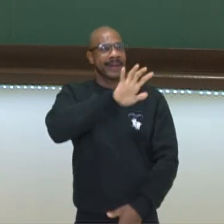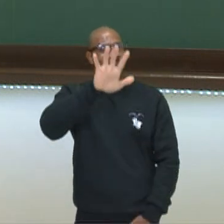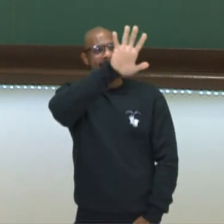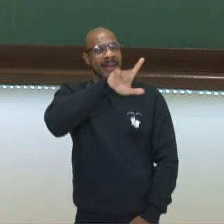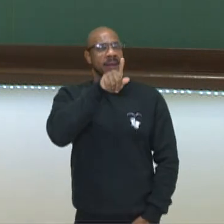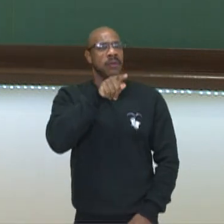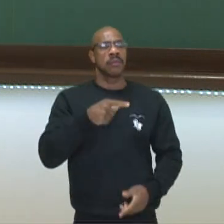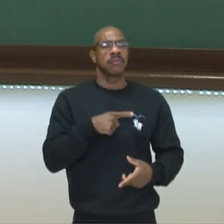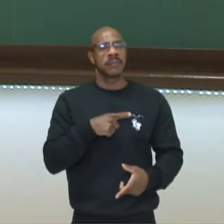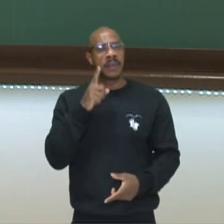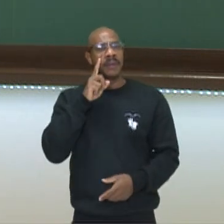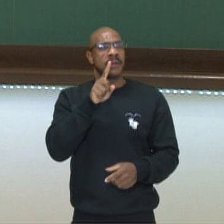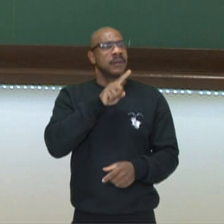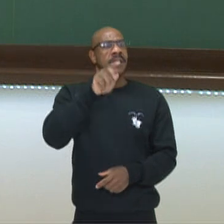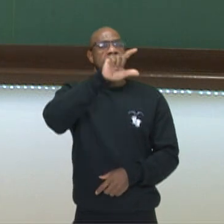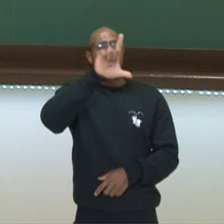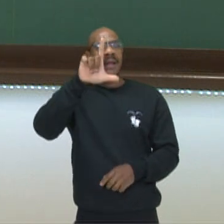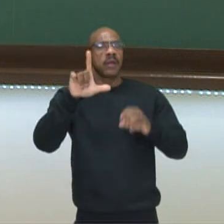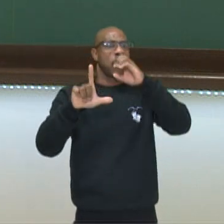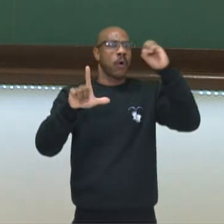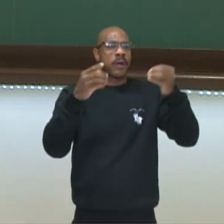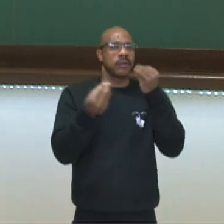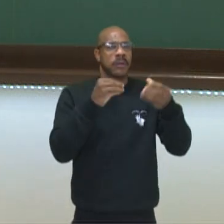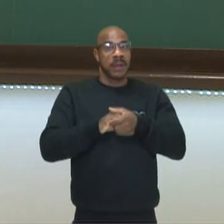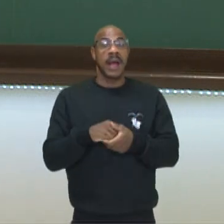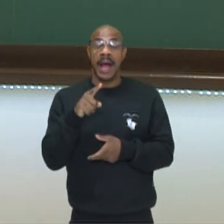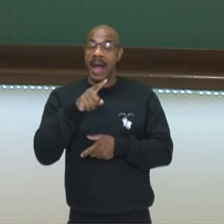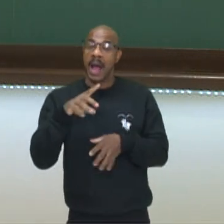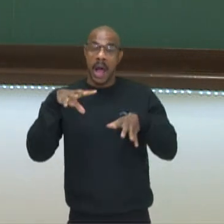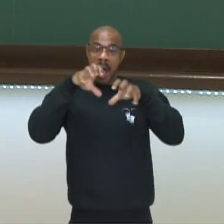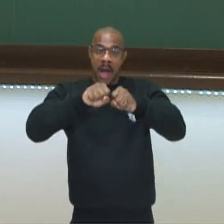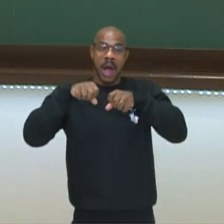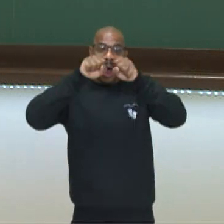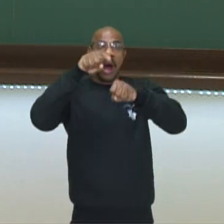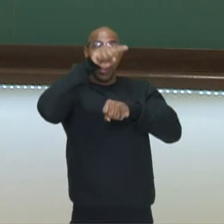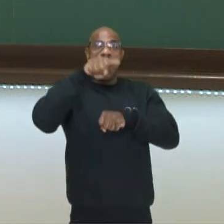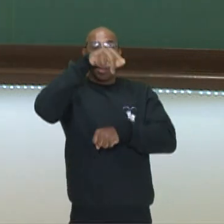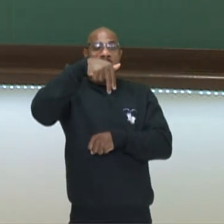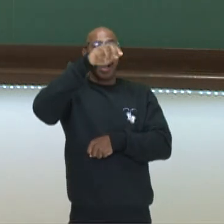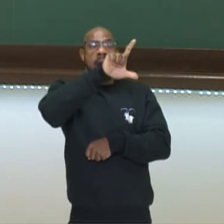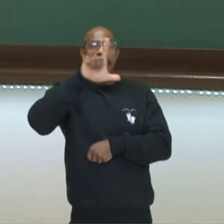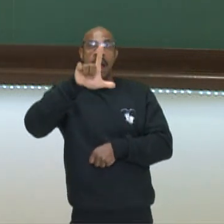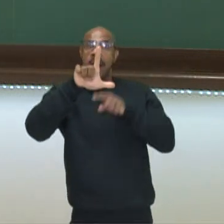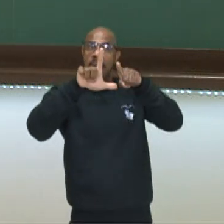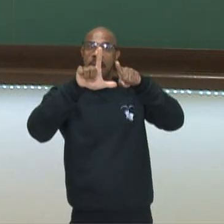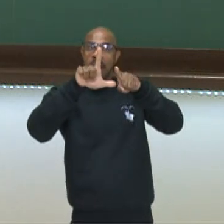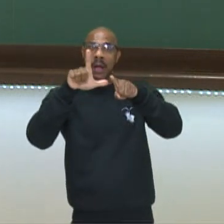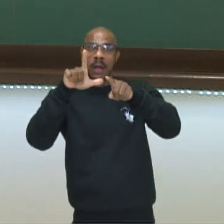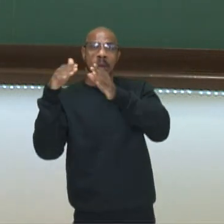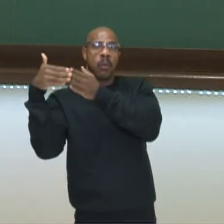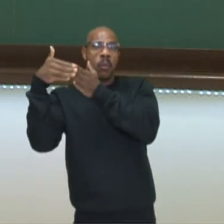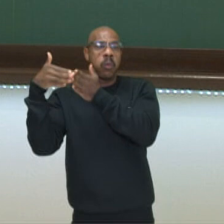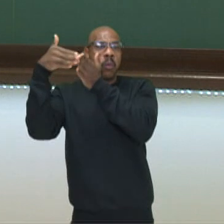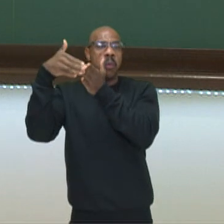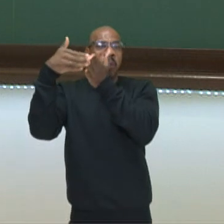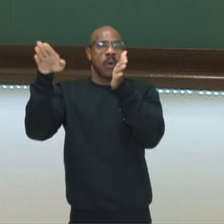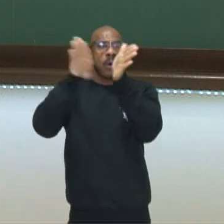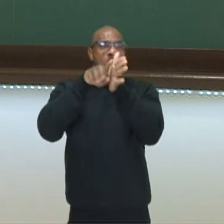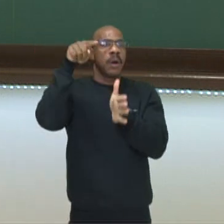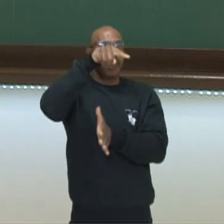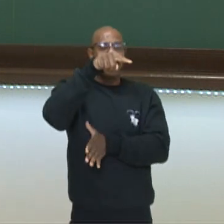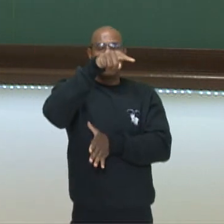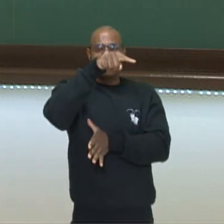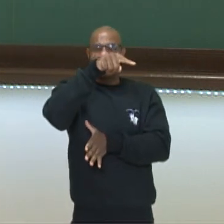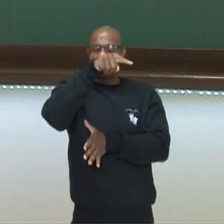vai de leste a oeste. Porém, a colonização iniciada ali na costa leste, as colônias fundadas na